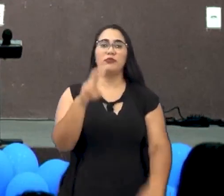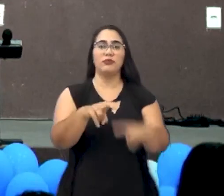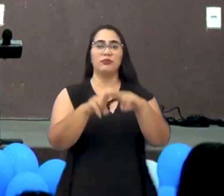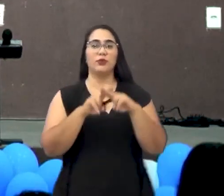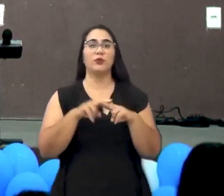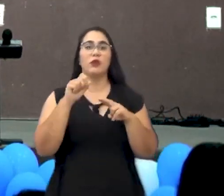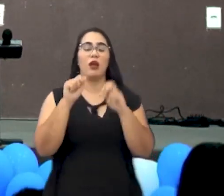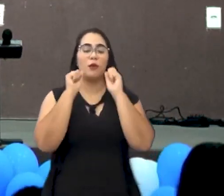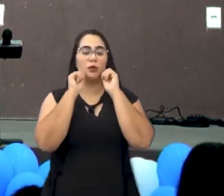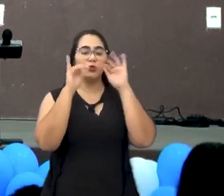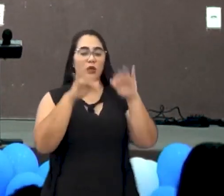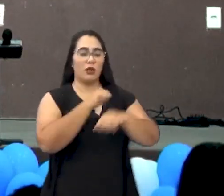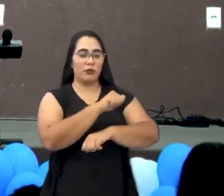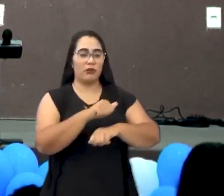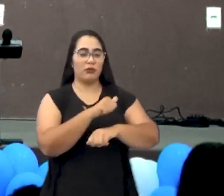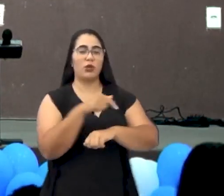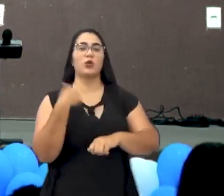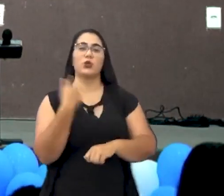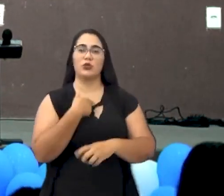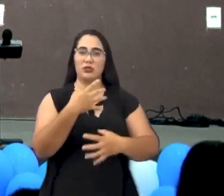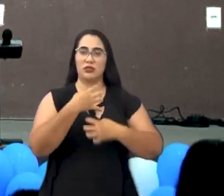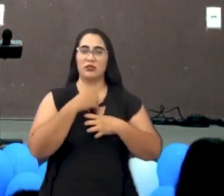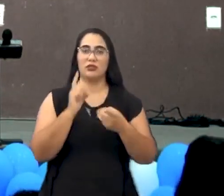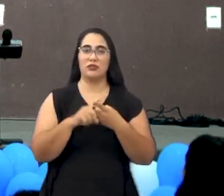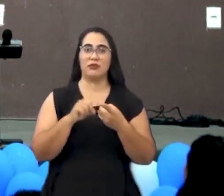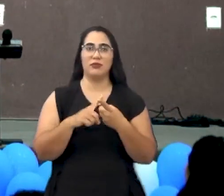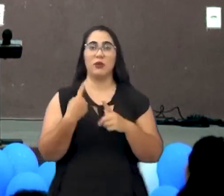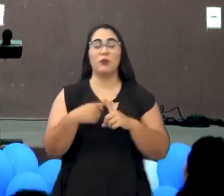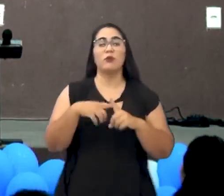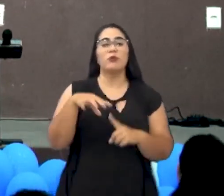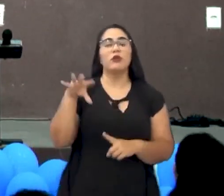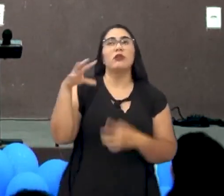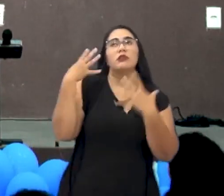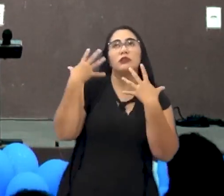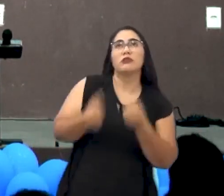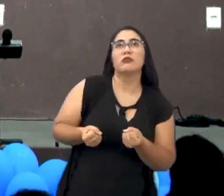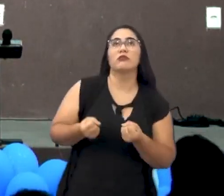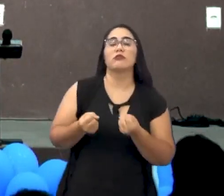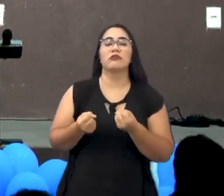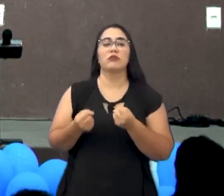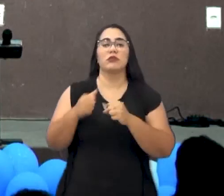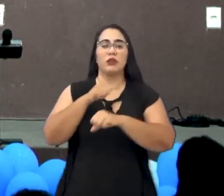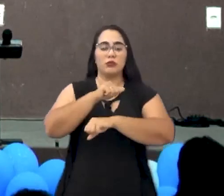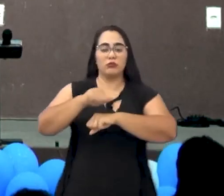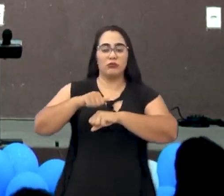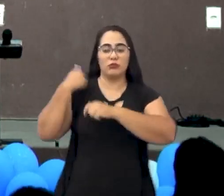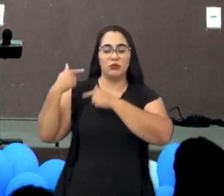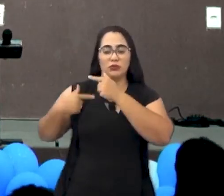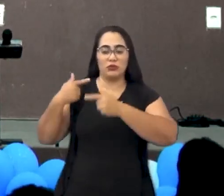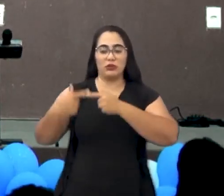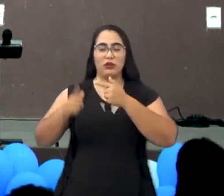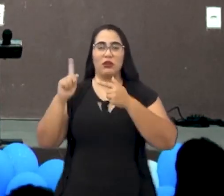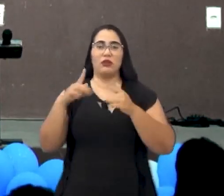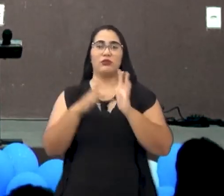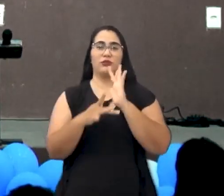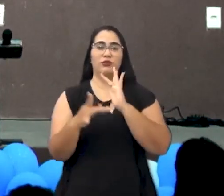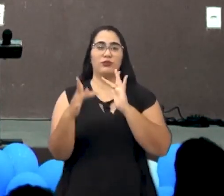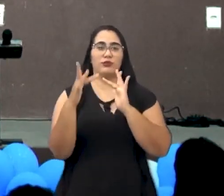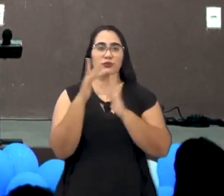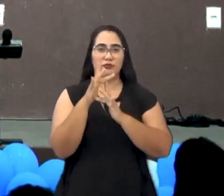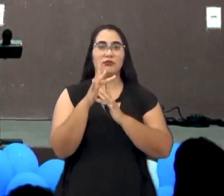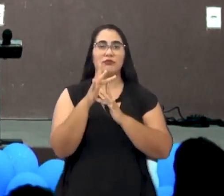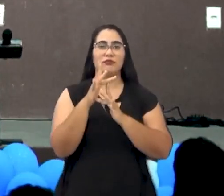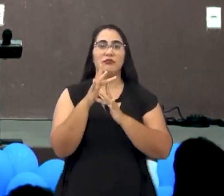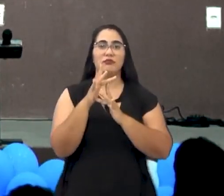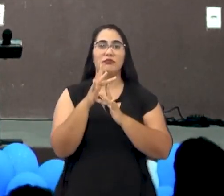abençoar Abraão nos abençoa, pois nós aceitamos que o fruto da missão de Abraão é Jesus. Submeter-se